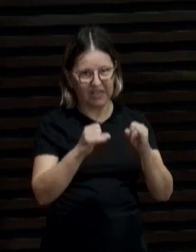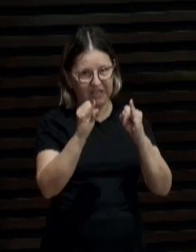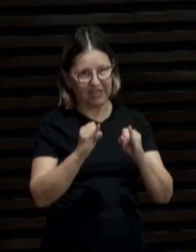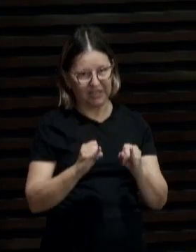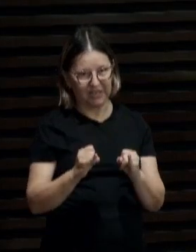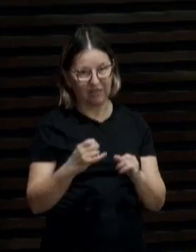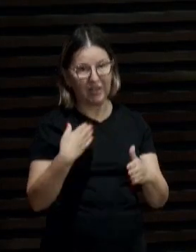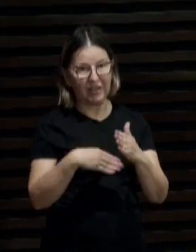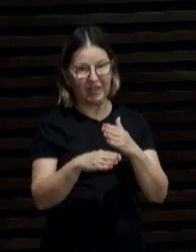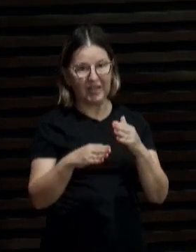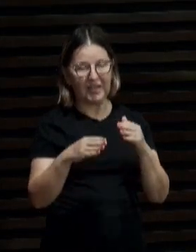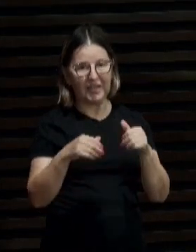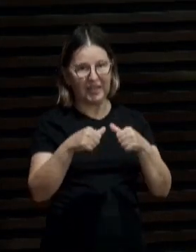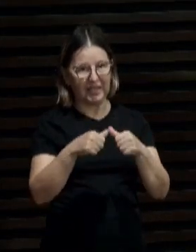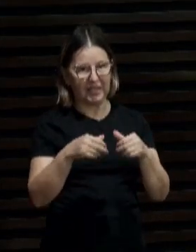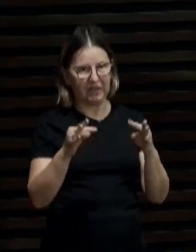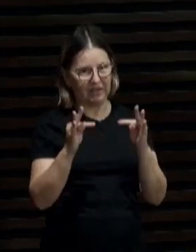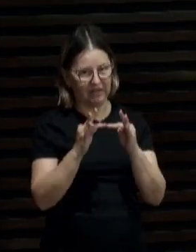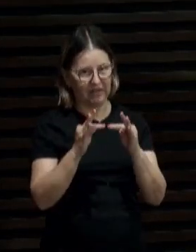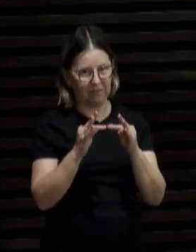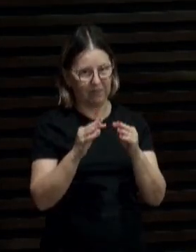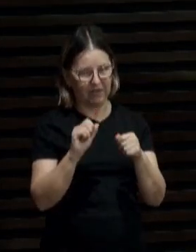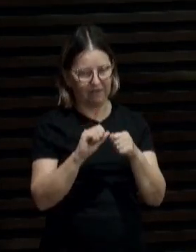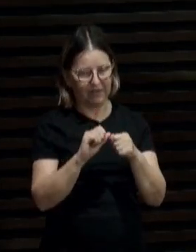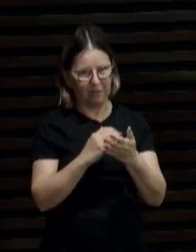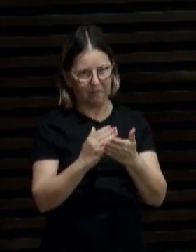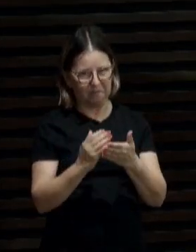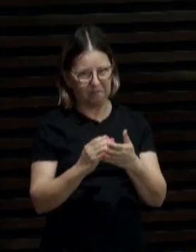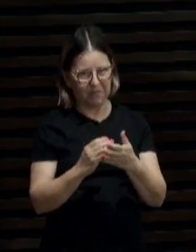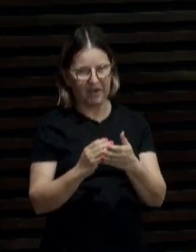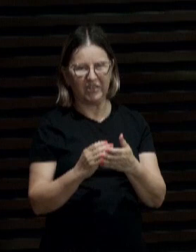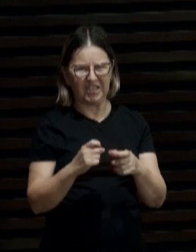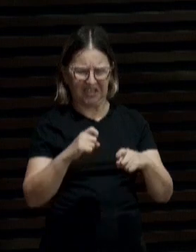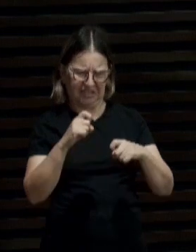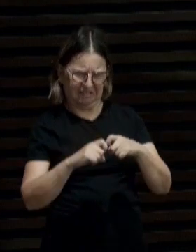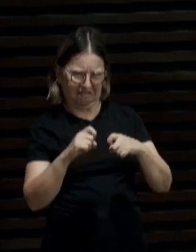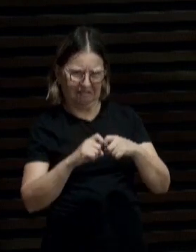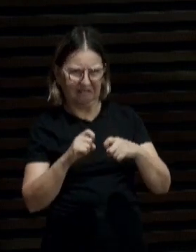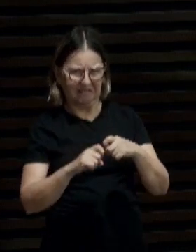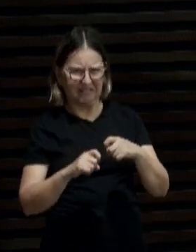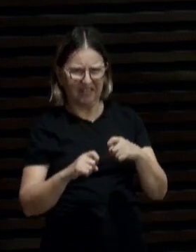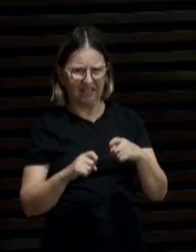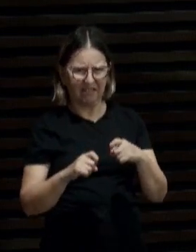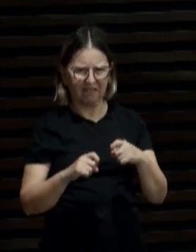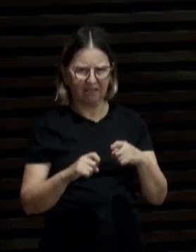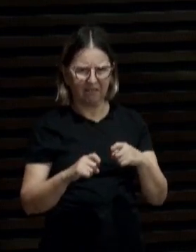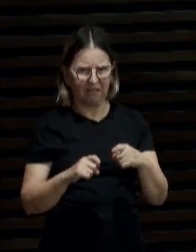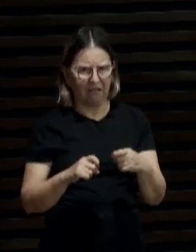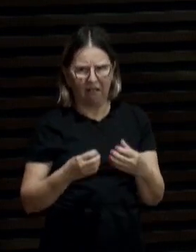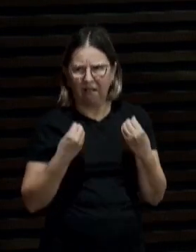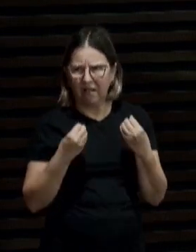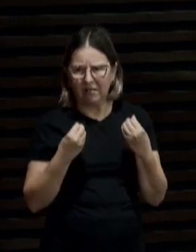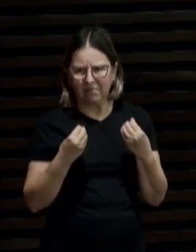e lá eles participavam de orgias sexuais. Você veja o tamanho da depravação sexual desse lugar, né? Então,